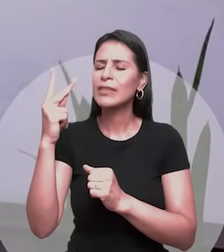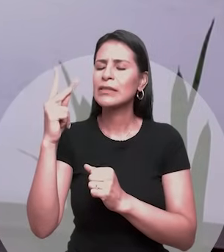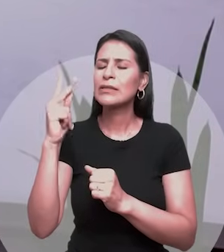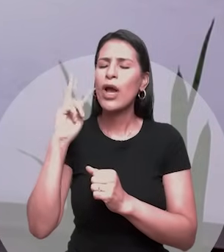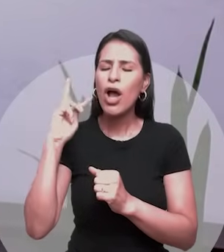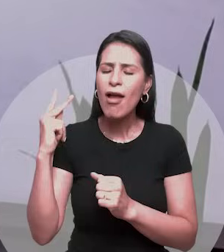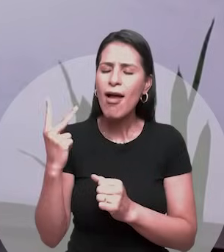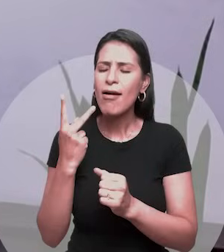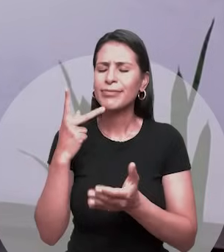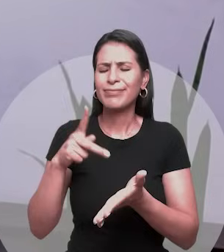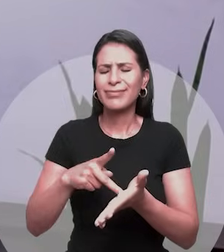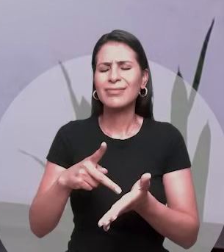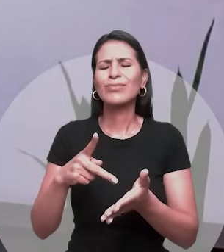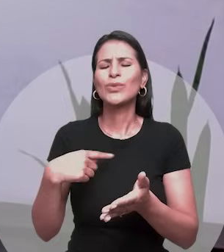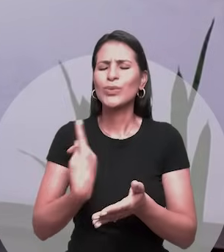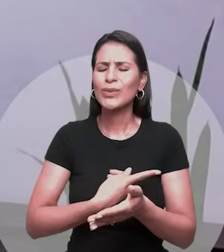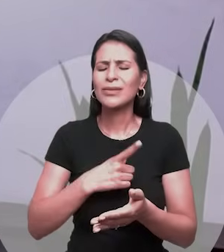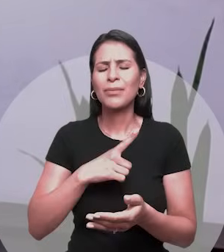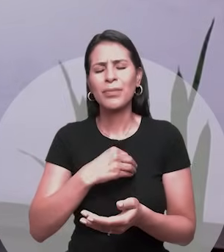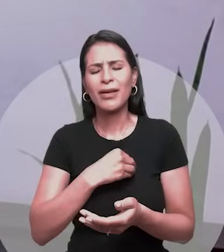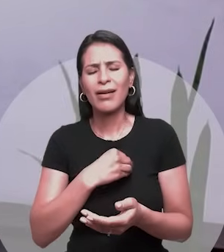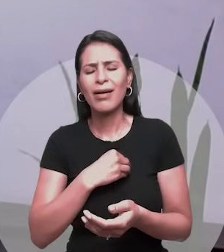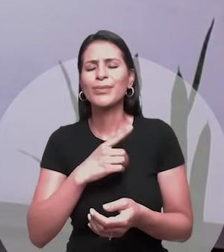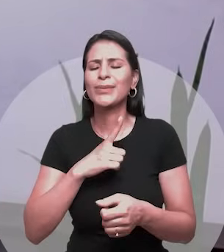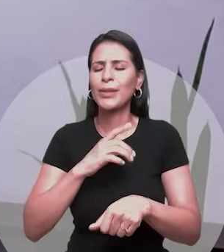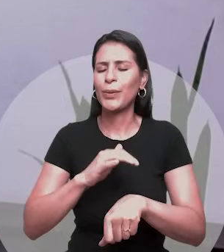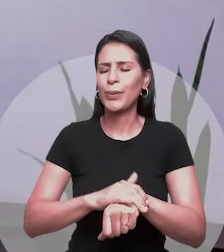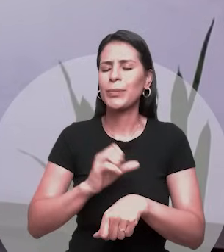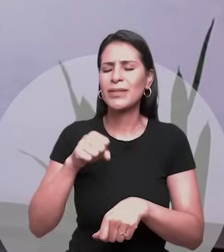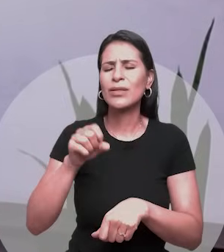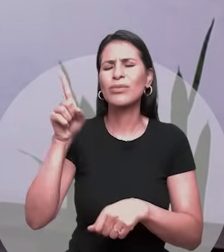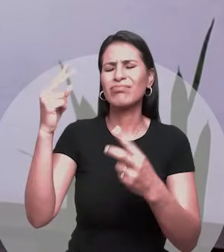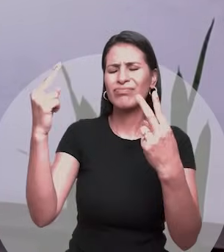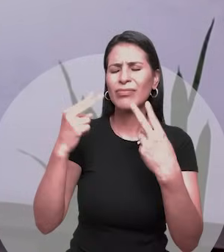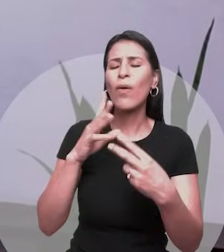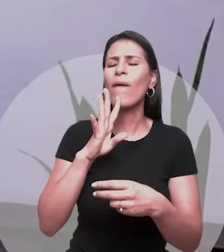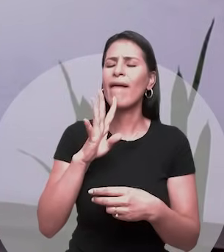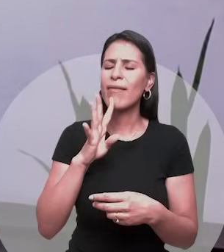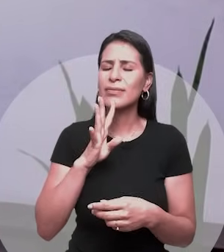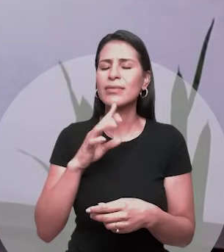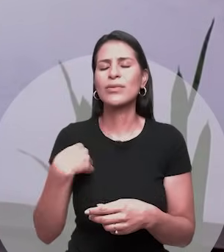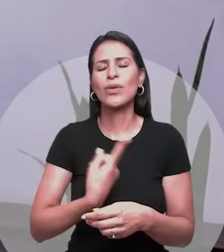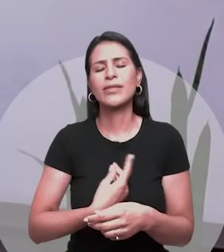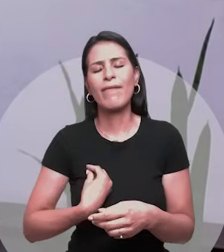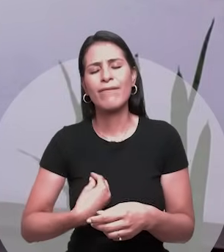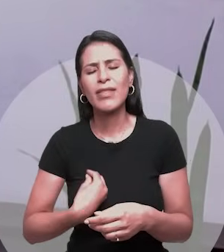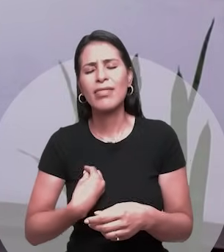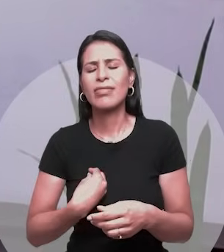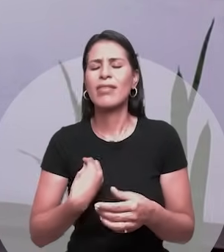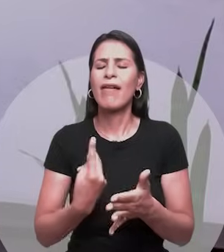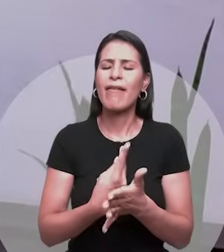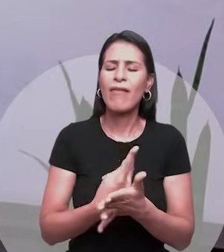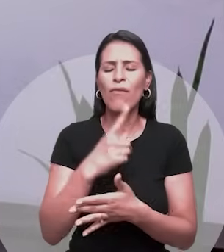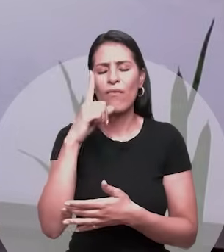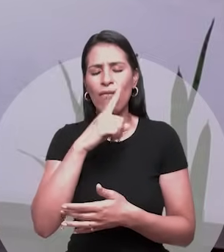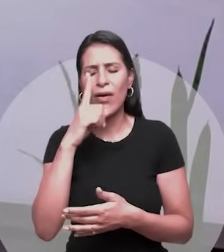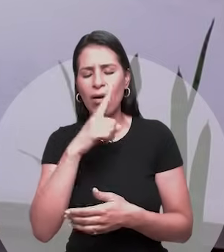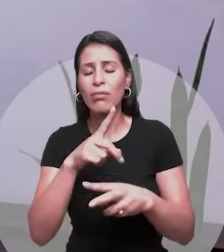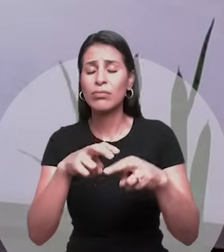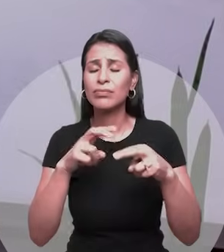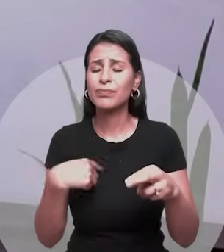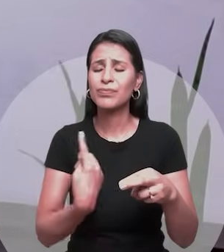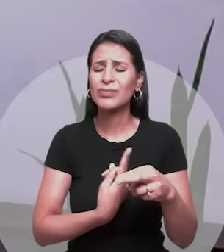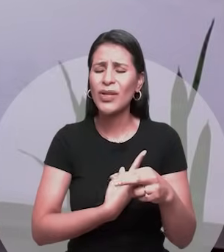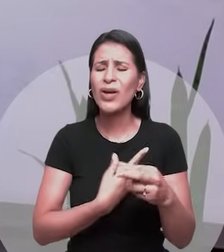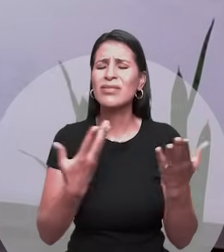culpas. Tu conheces a nossa vida, conheces as nossas iniquidades. Chegamos humildemente em Tua presença para